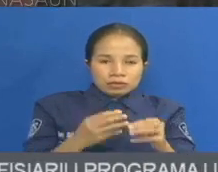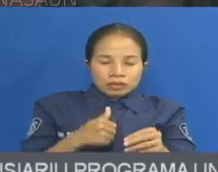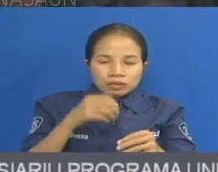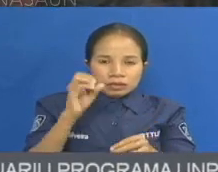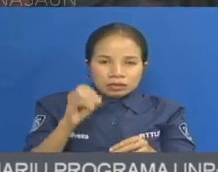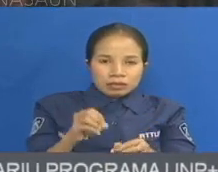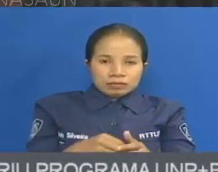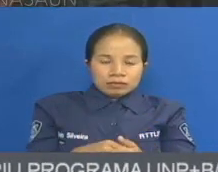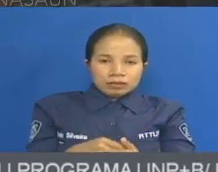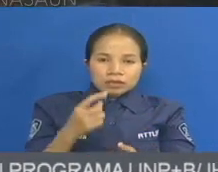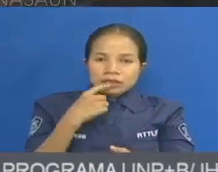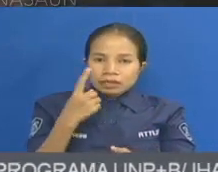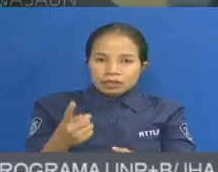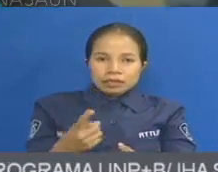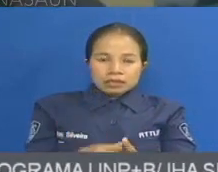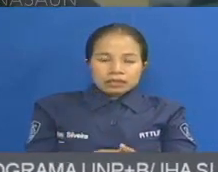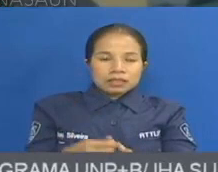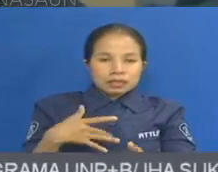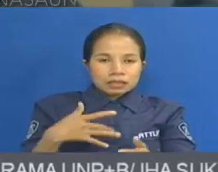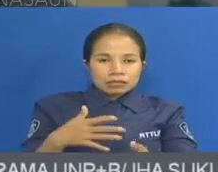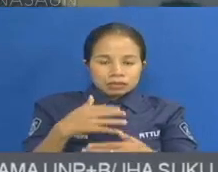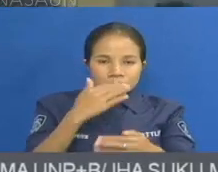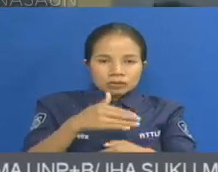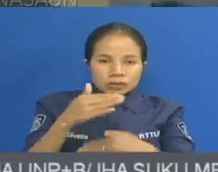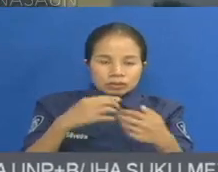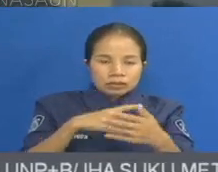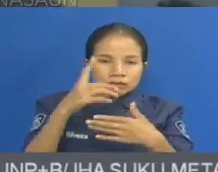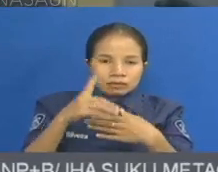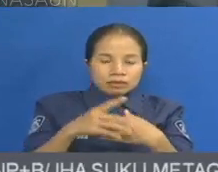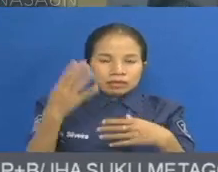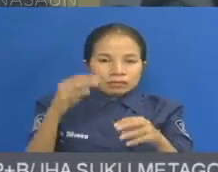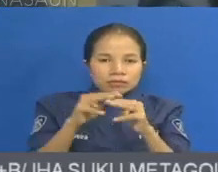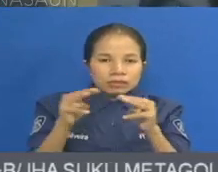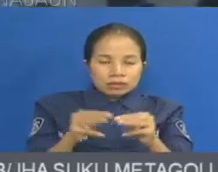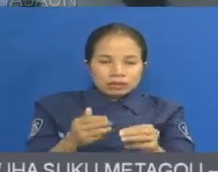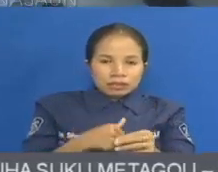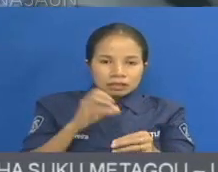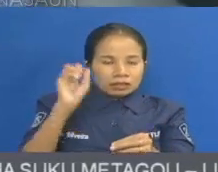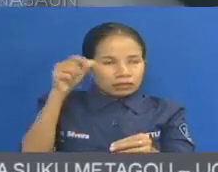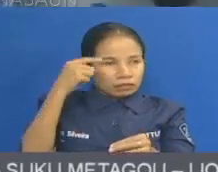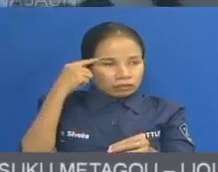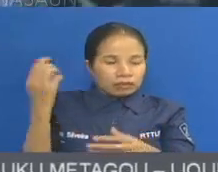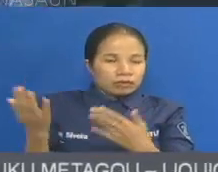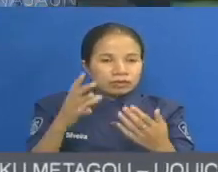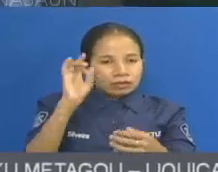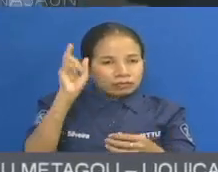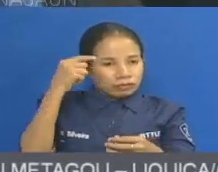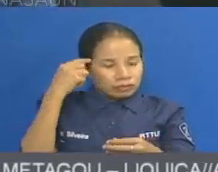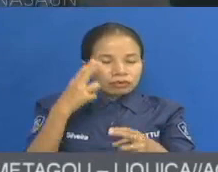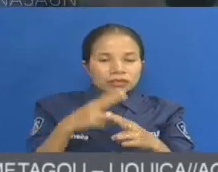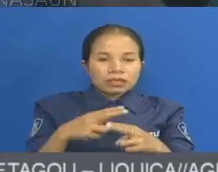Miguel Pereira de Carvalho, até de minha parte, orgulho do progresso e desenvolvimento e a Município Ainaro. Governante Nelori, oitavo governo de